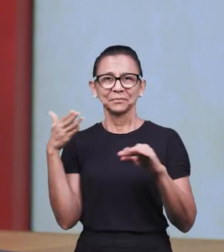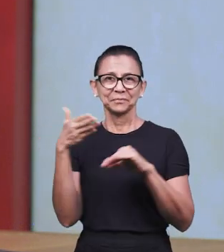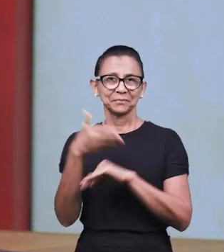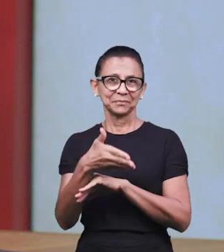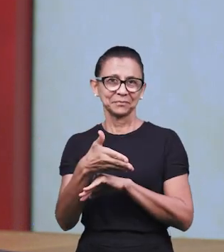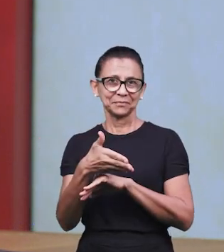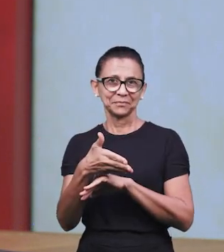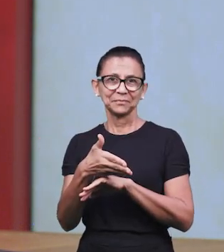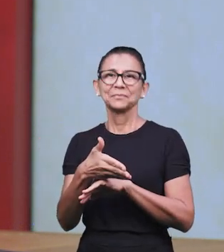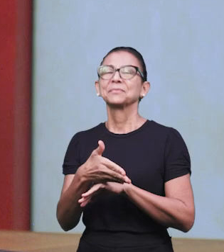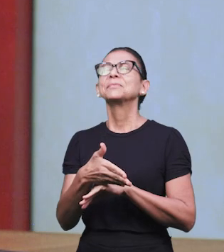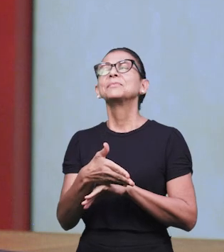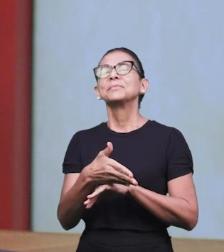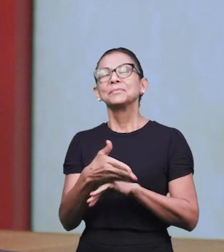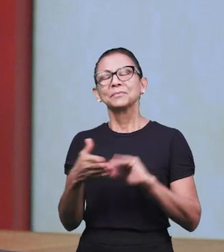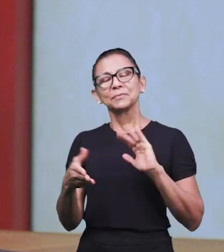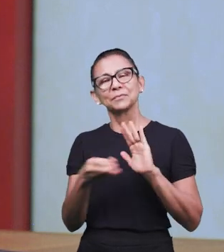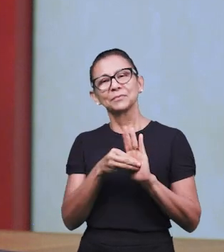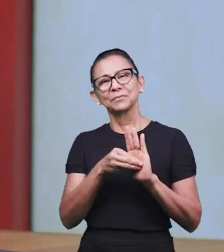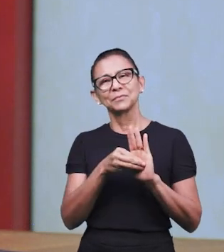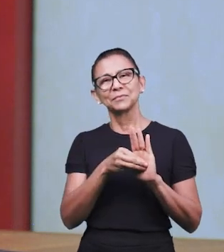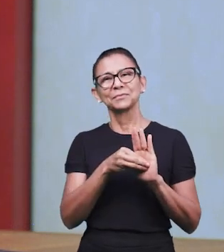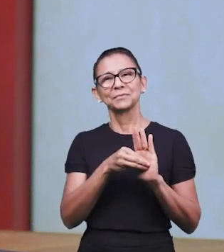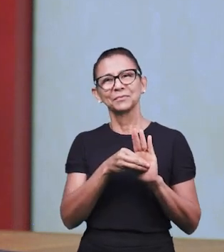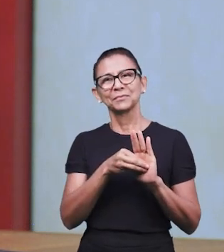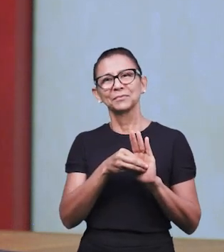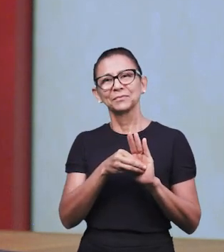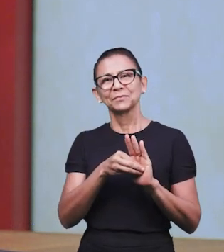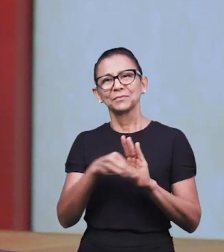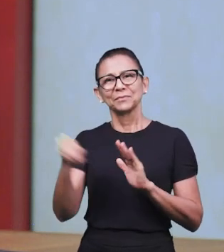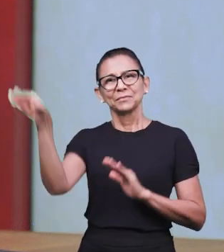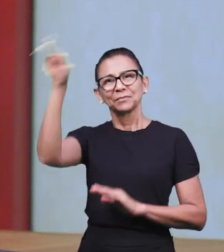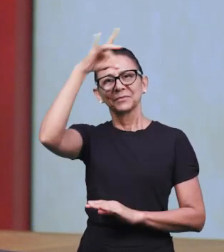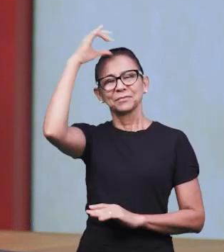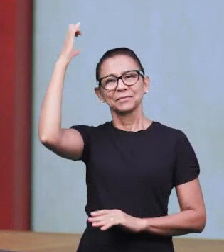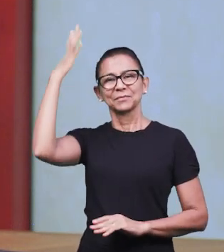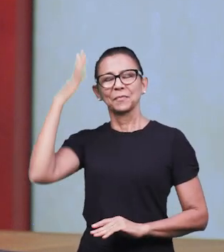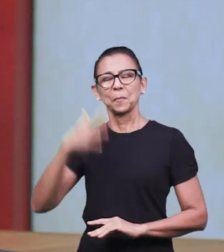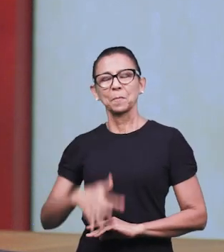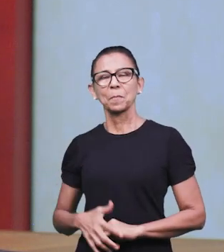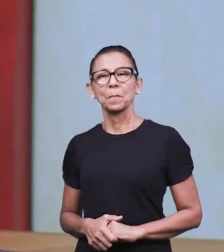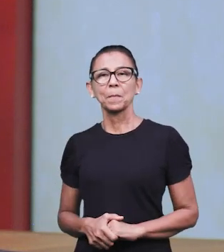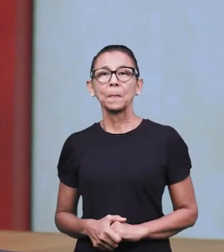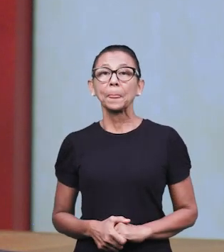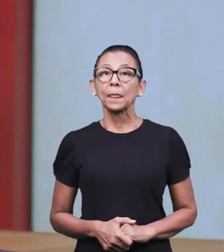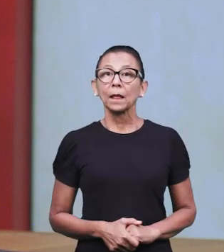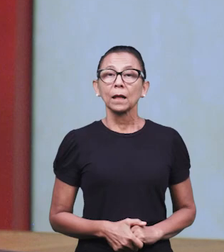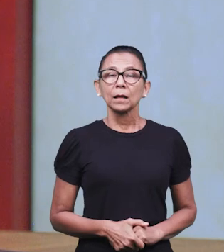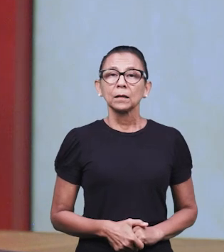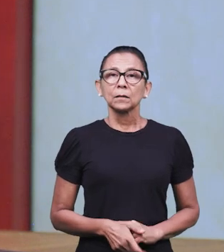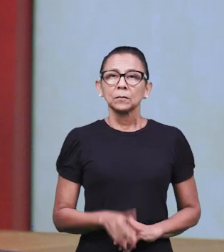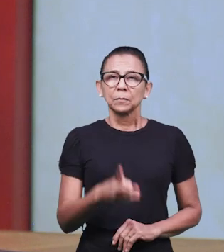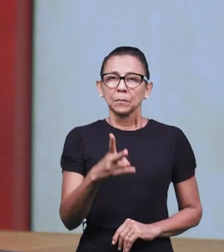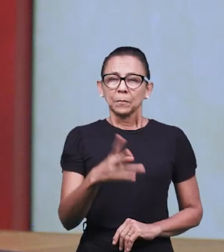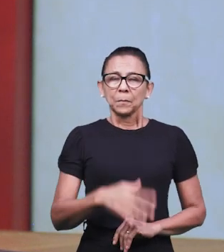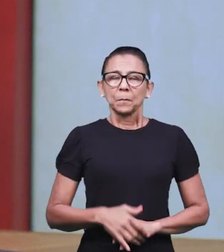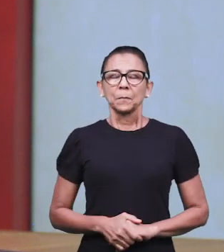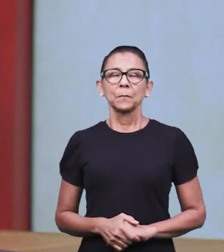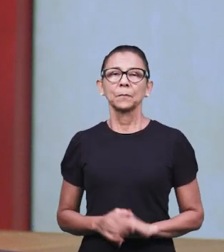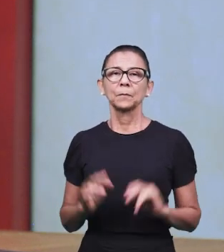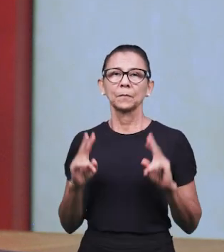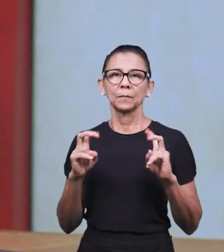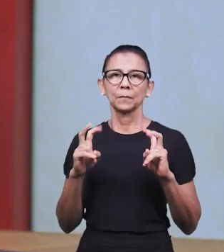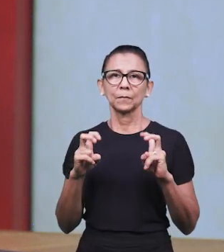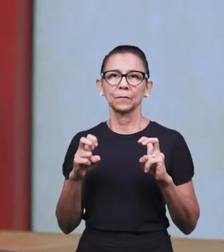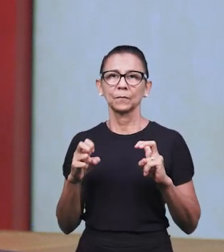a esta bênção, este conteúdo que o Espírito Santo de Deus tem nos dado. E nós estamos numa sequência falando sobre o louvor da